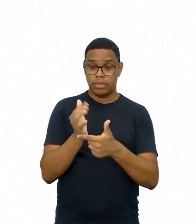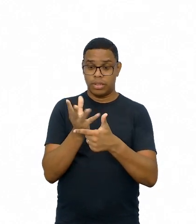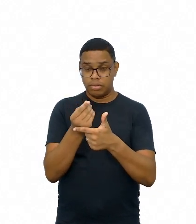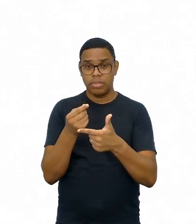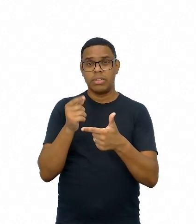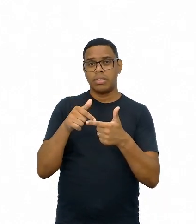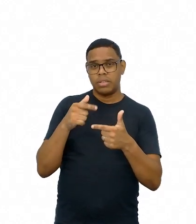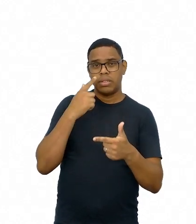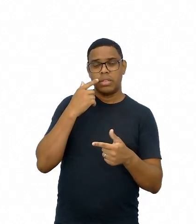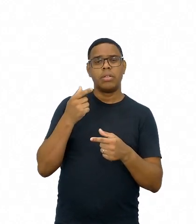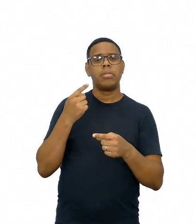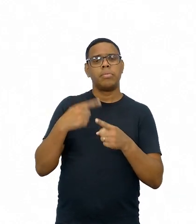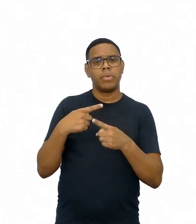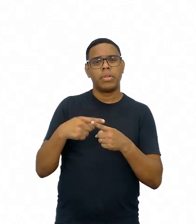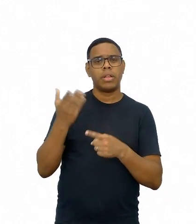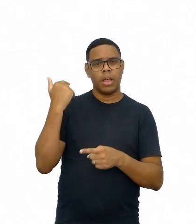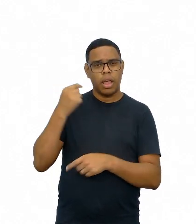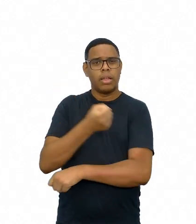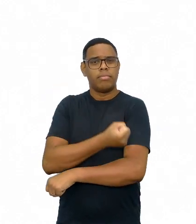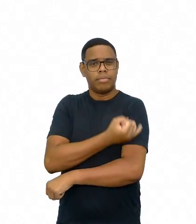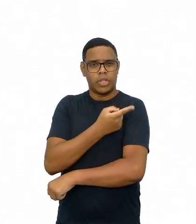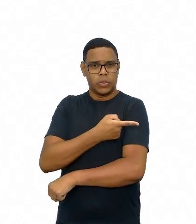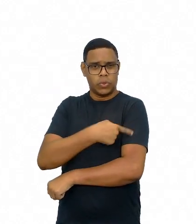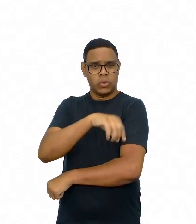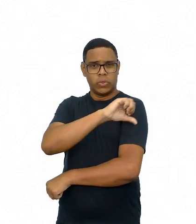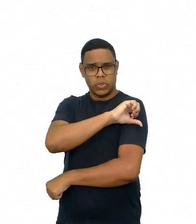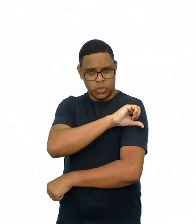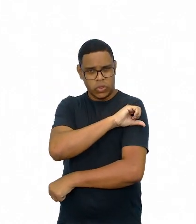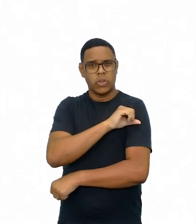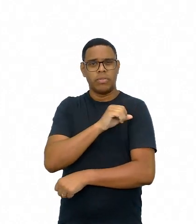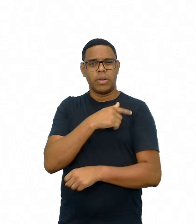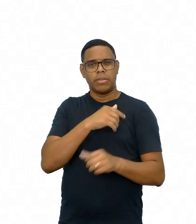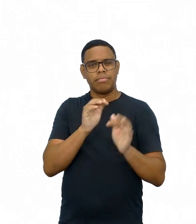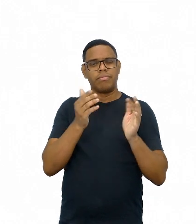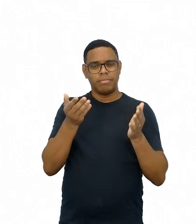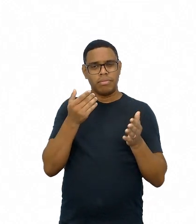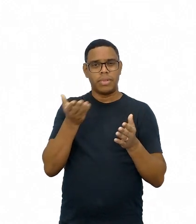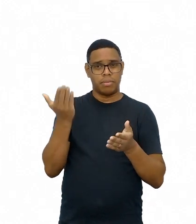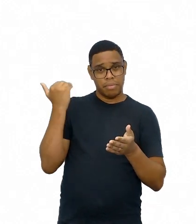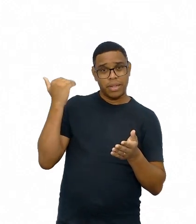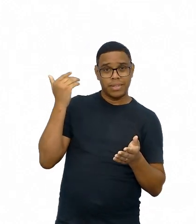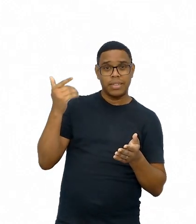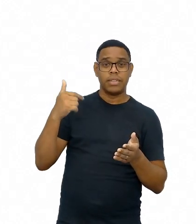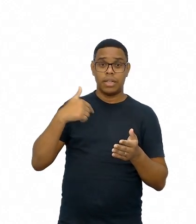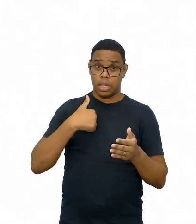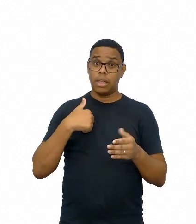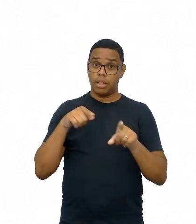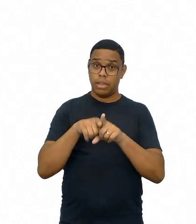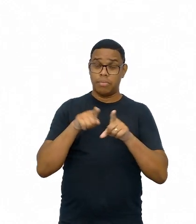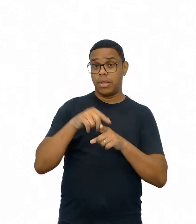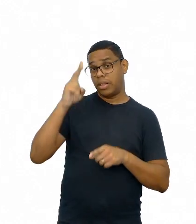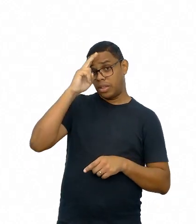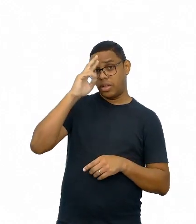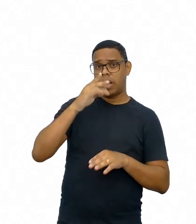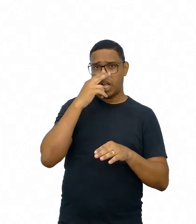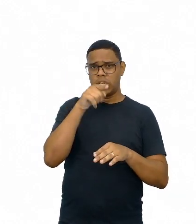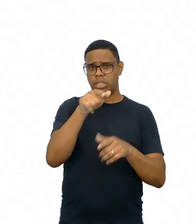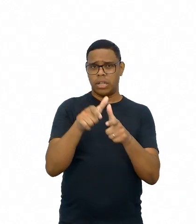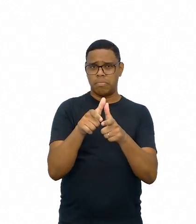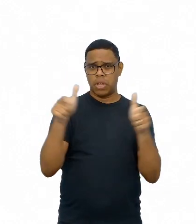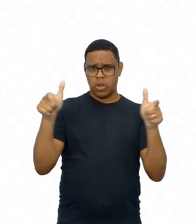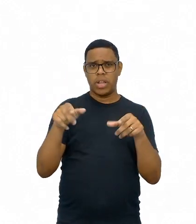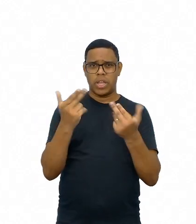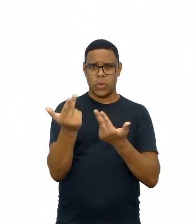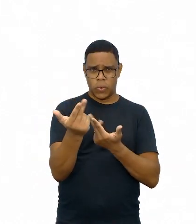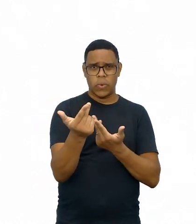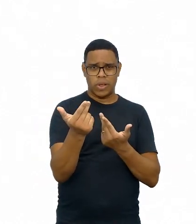álgebra aconteceu no ensino fundamental nos anos finais, né? Pelo menos foi o que aconteceu comigo, eu acredito, com a grande maioria